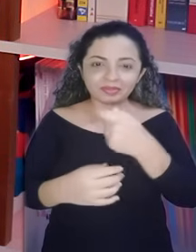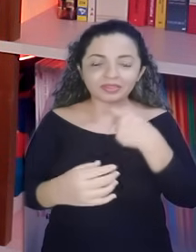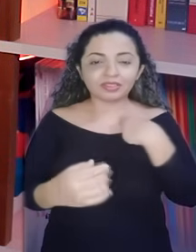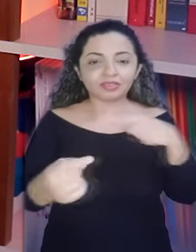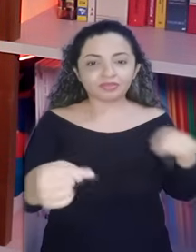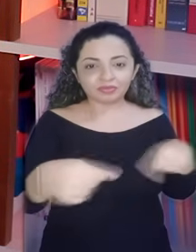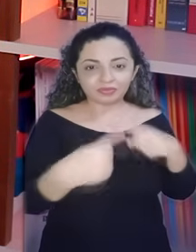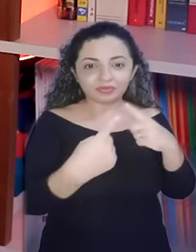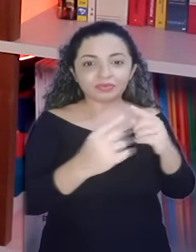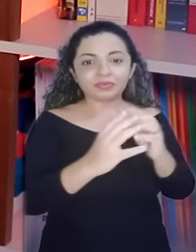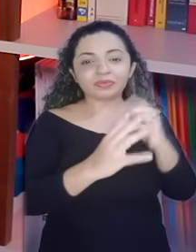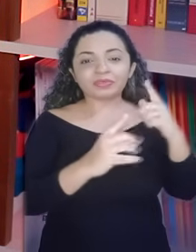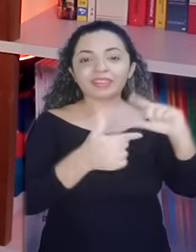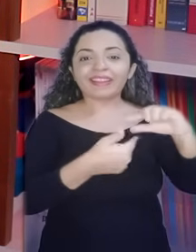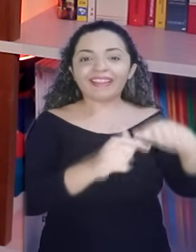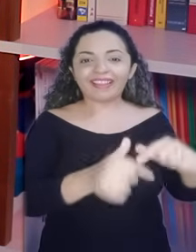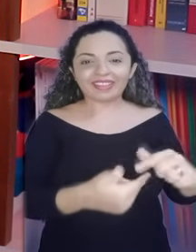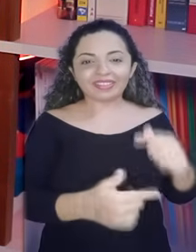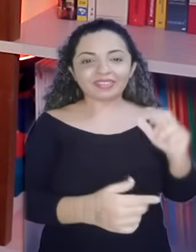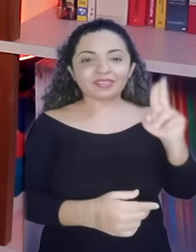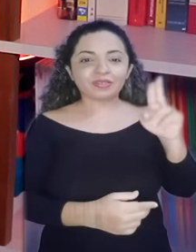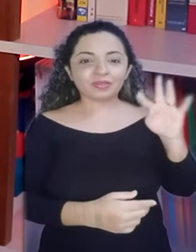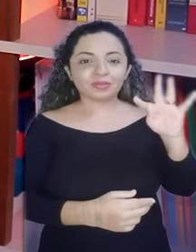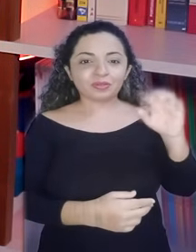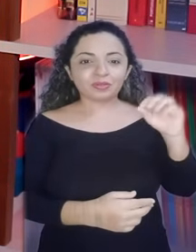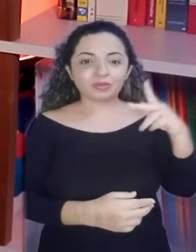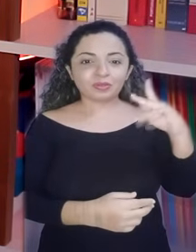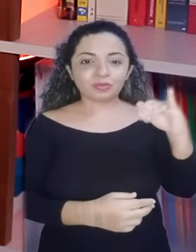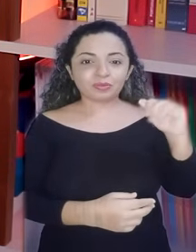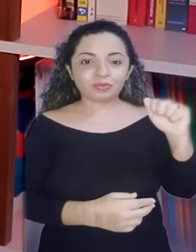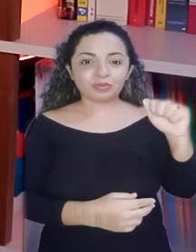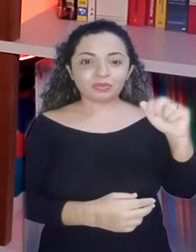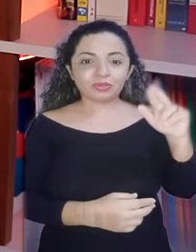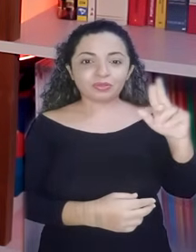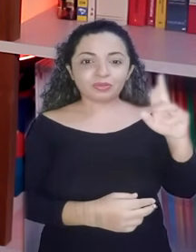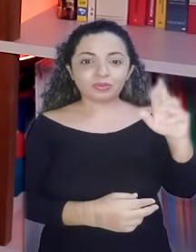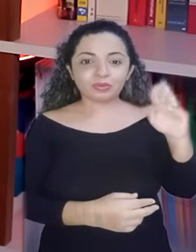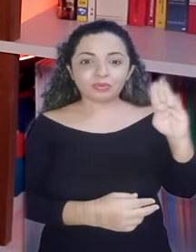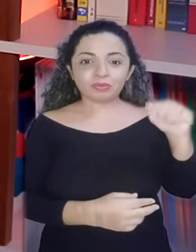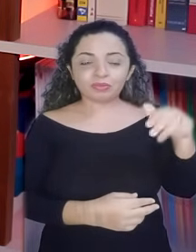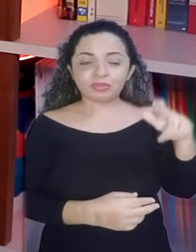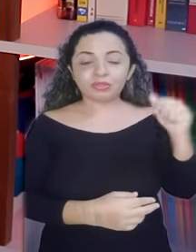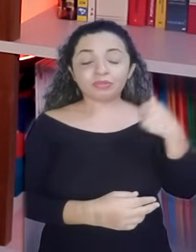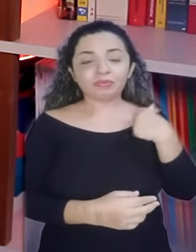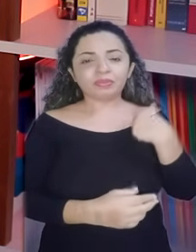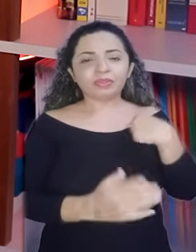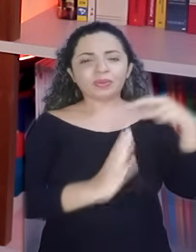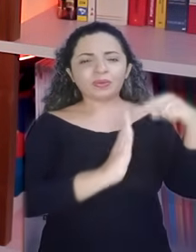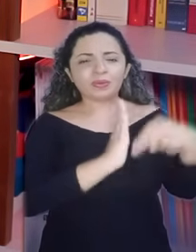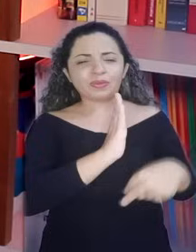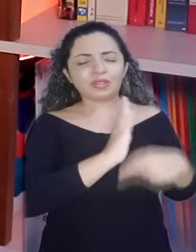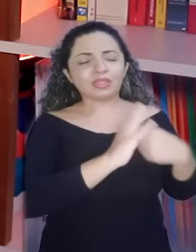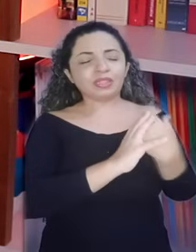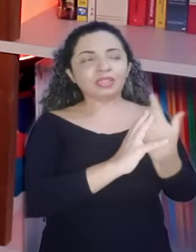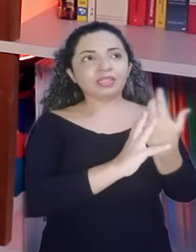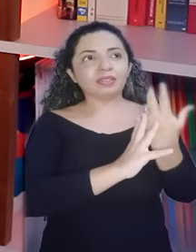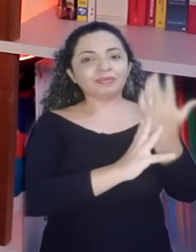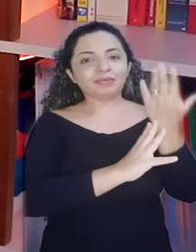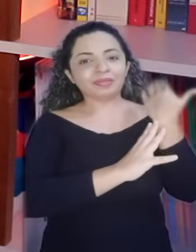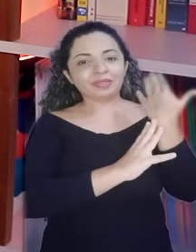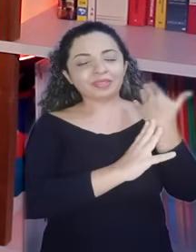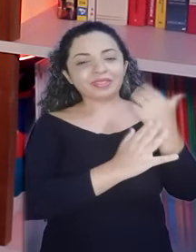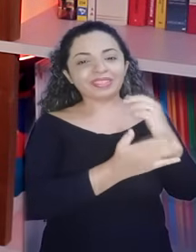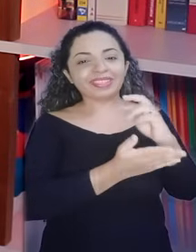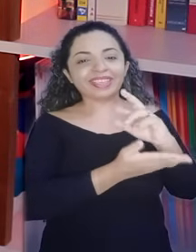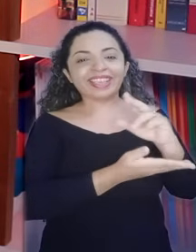delas, óbvio, é o clássico da antropologia, o Utopia Urbana, do Gilberto Velho. Esse é um livro que eu li, uma